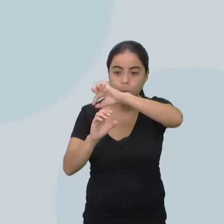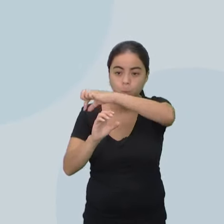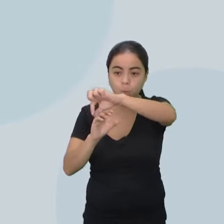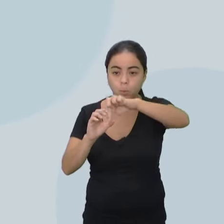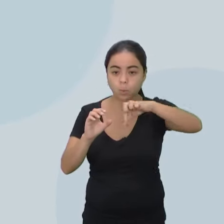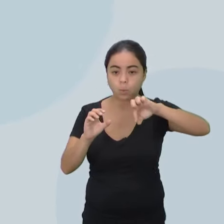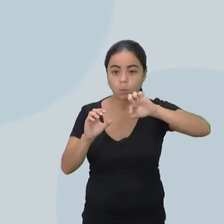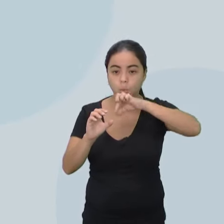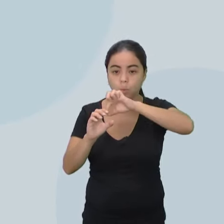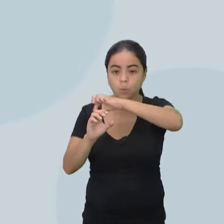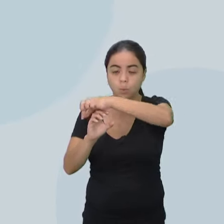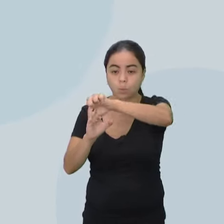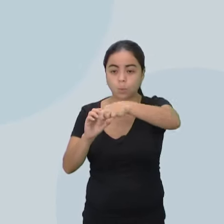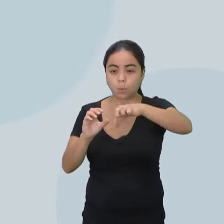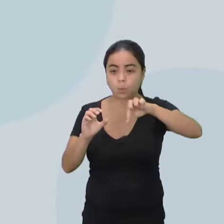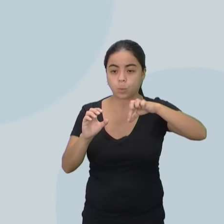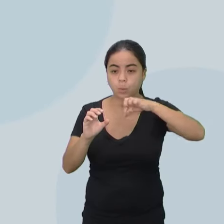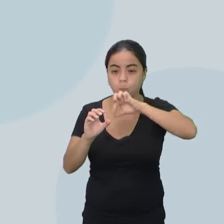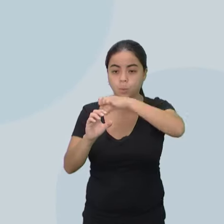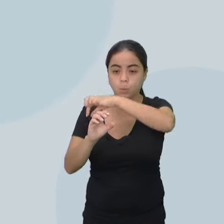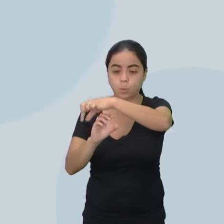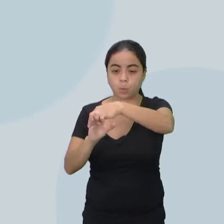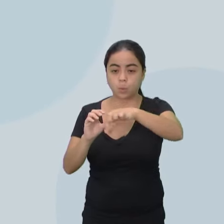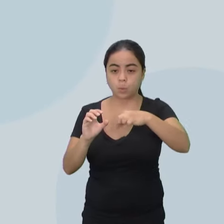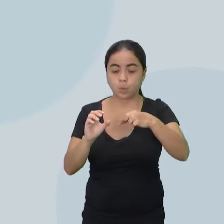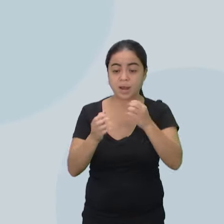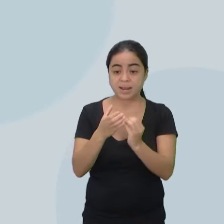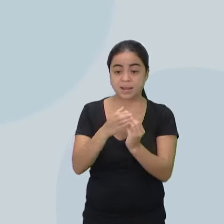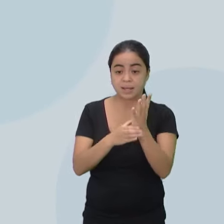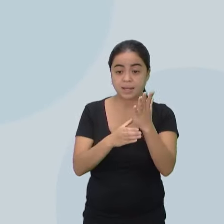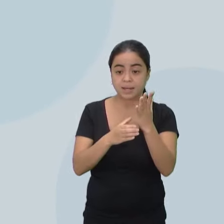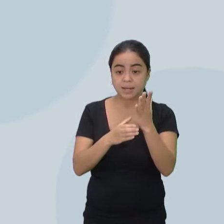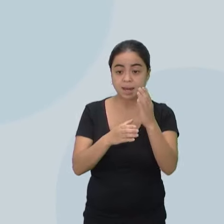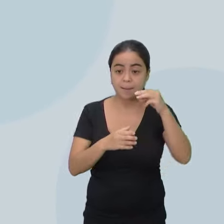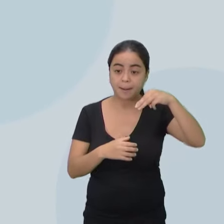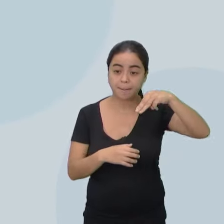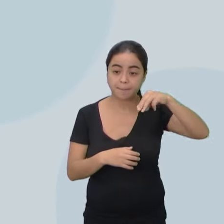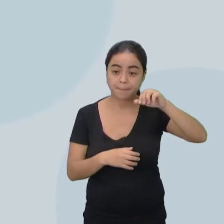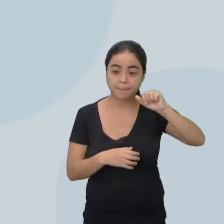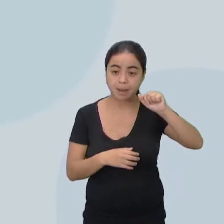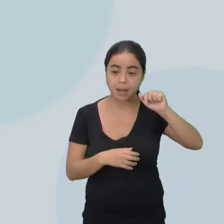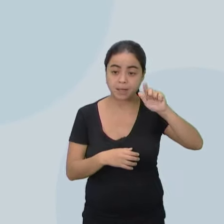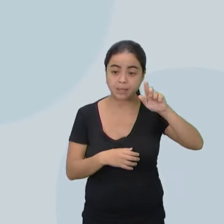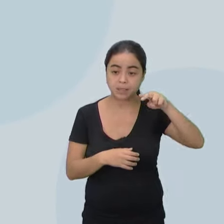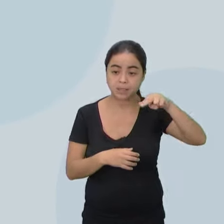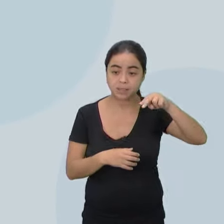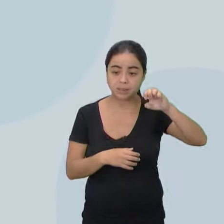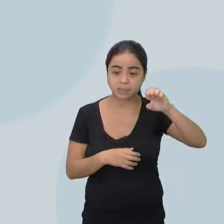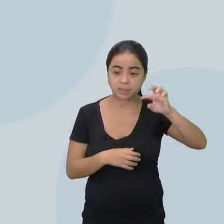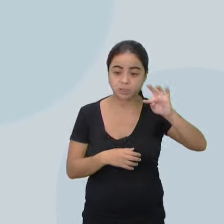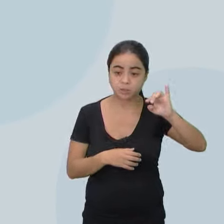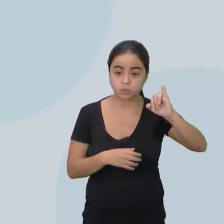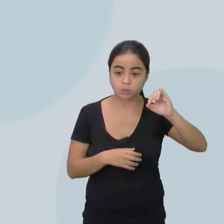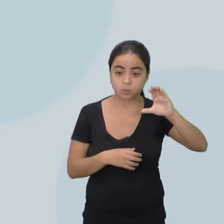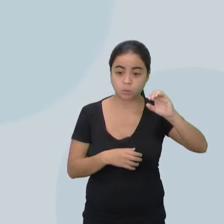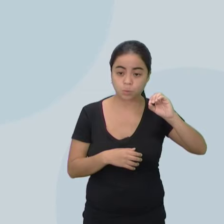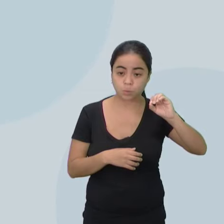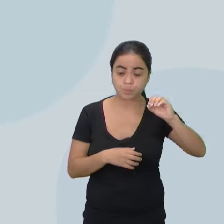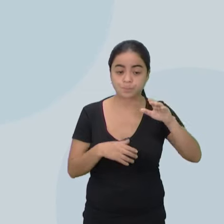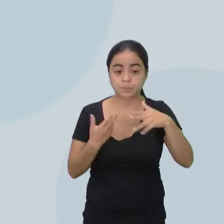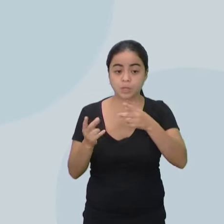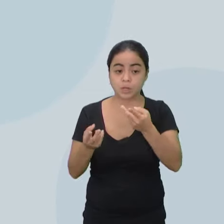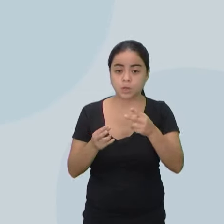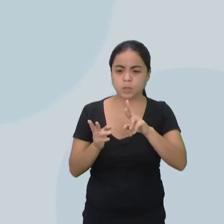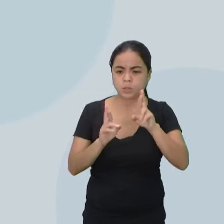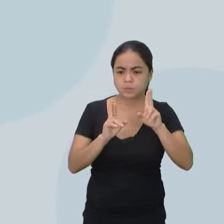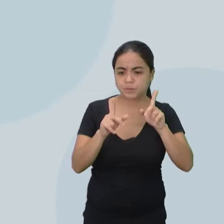começa a movimentar, tem até um experimento, ele cria um campo magnético, tá certo? E o contrário, que é o que a gente fez hoje, deixa